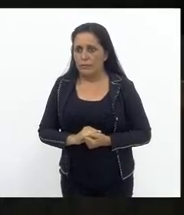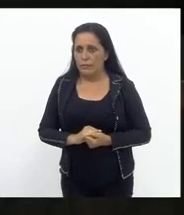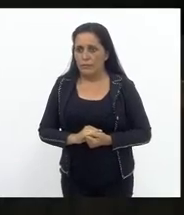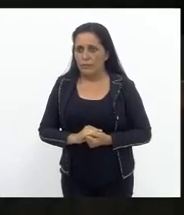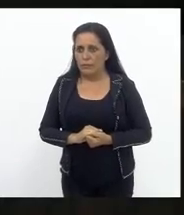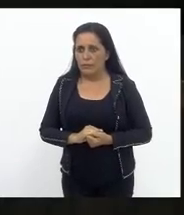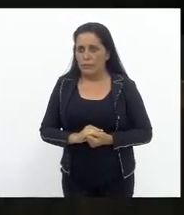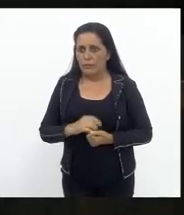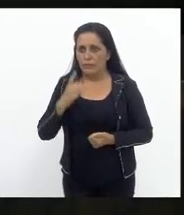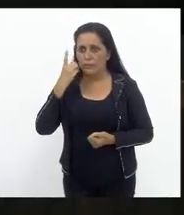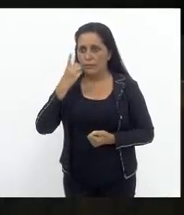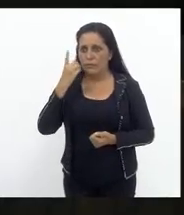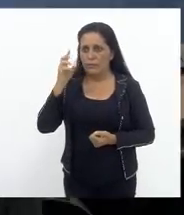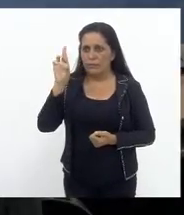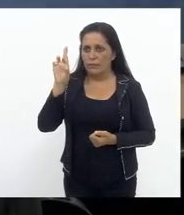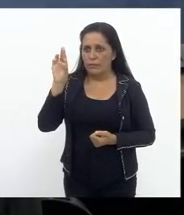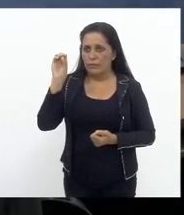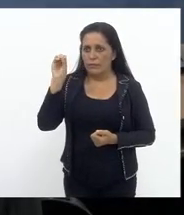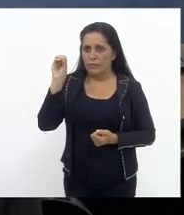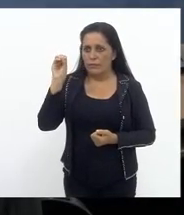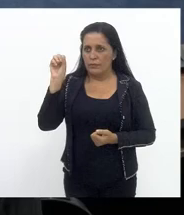Deputada Rosane Félix.